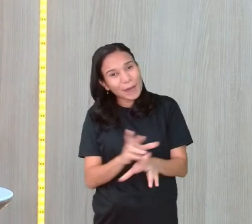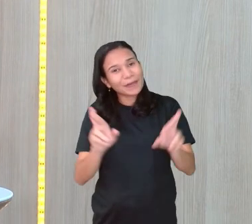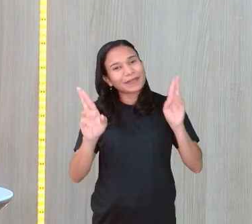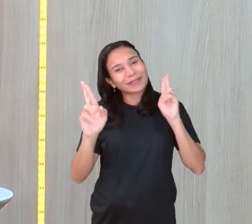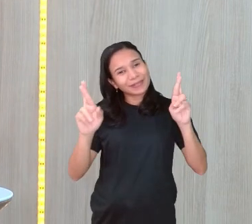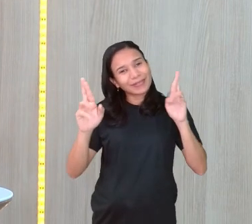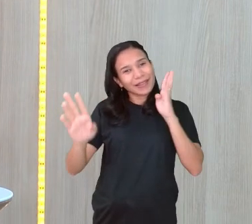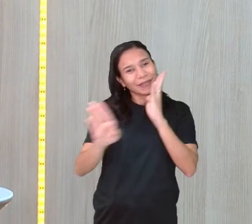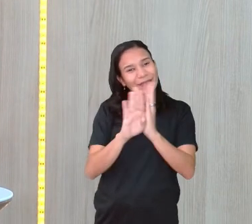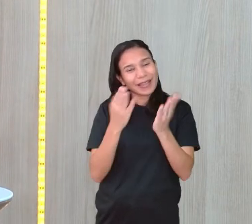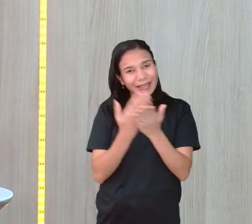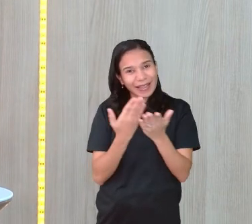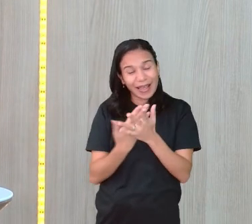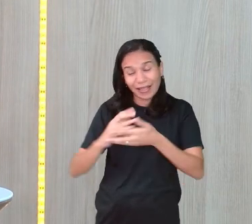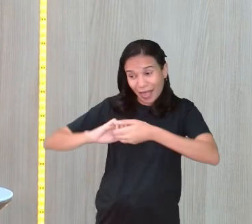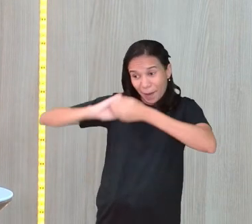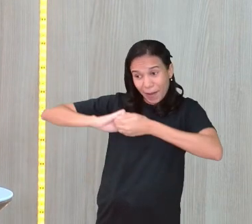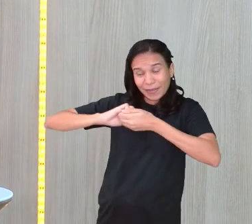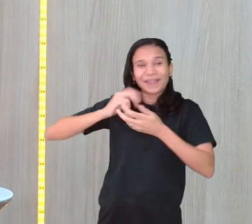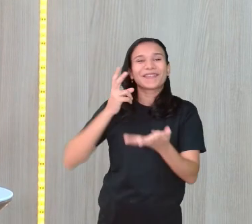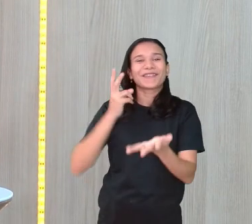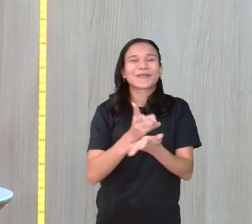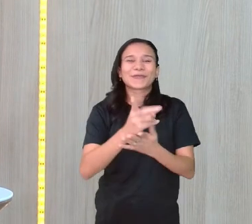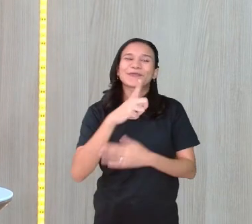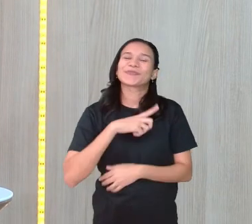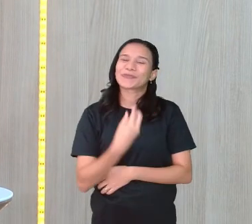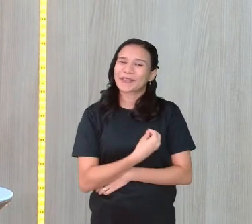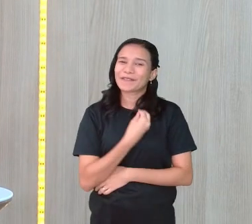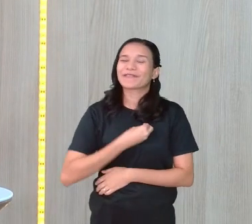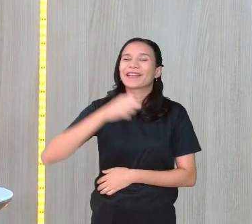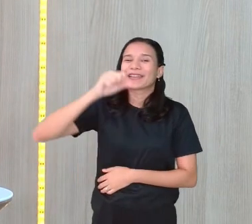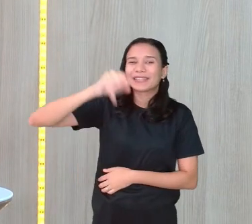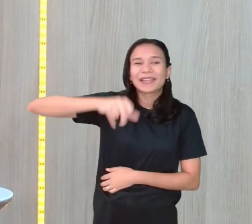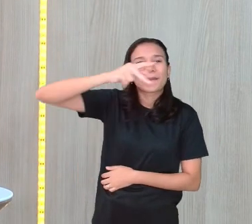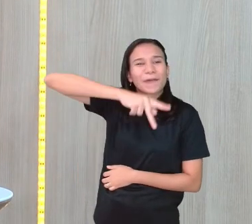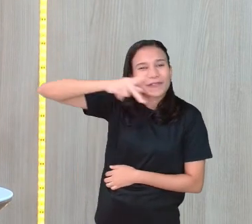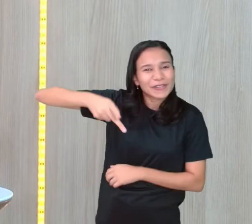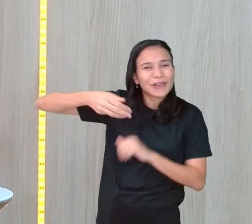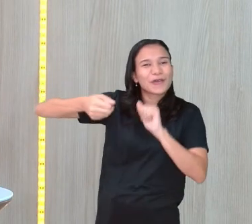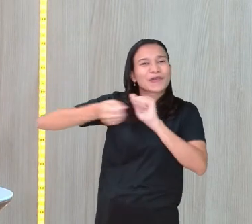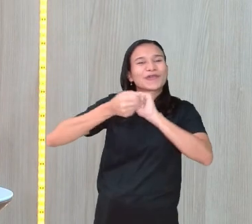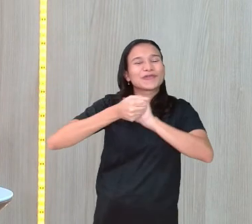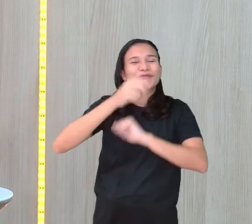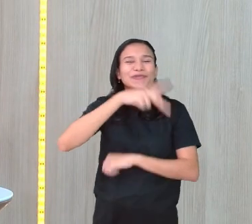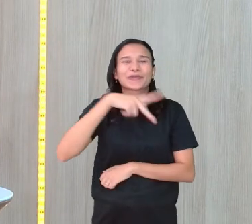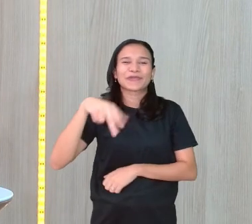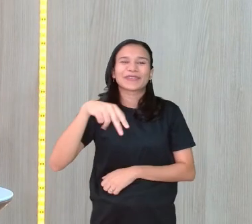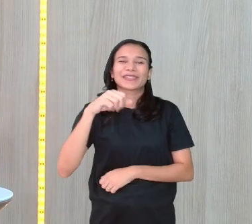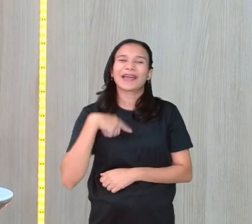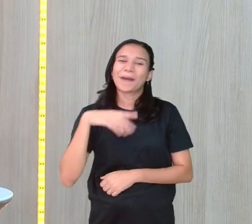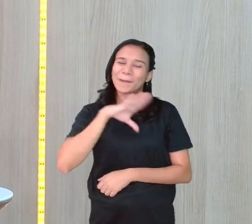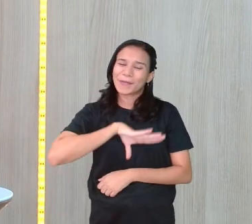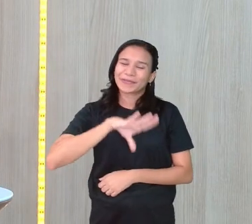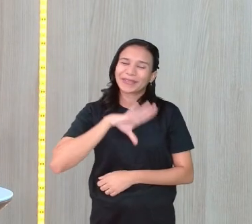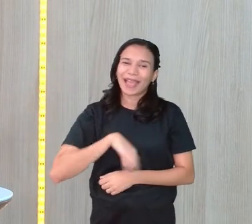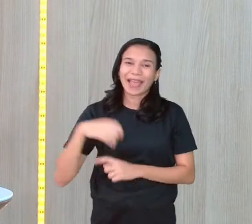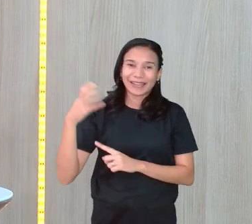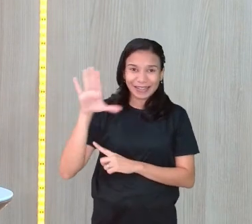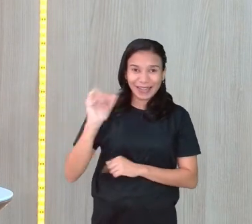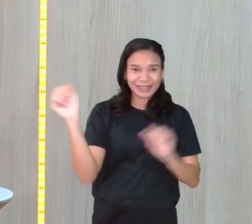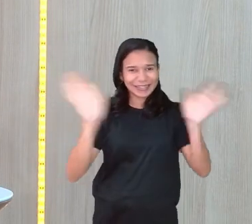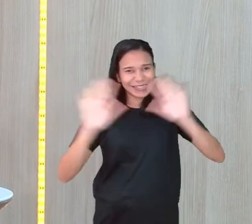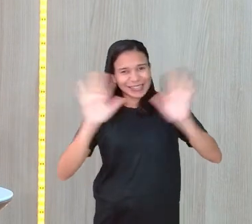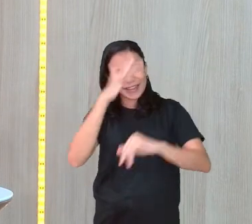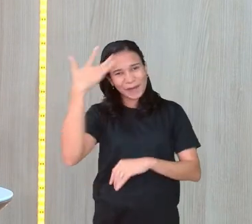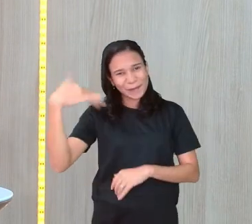na próxima aula. Essa parceria vai continuar aqui. A professora Isabel de Ciência com a professora Adriana de Língua Portuguesa. Tchau,